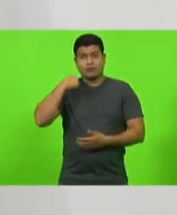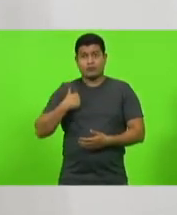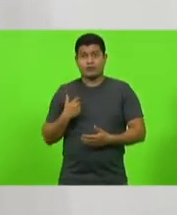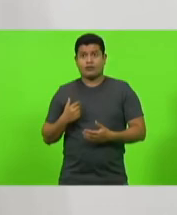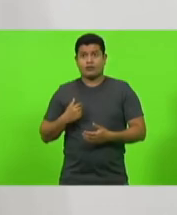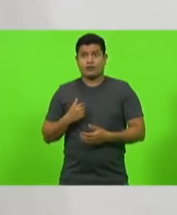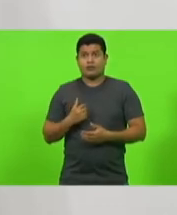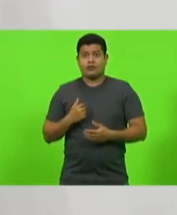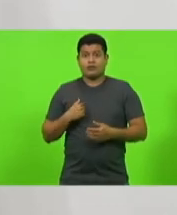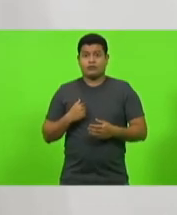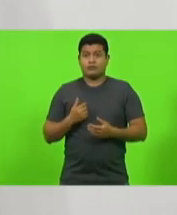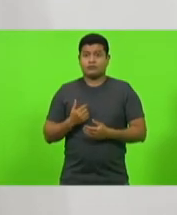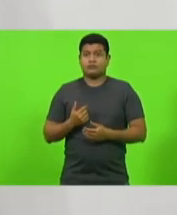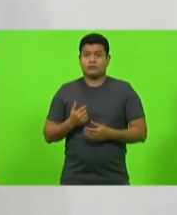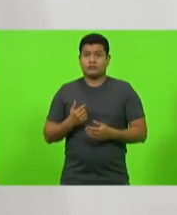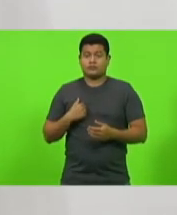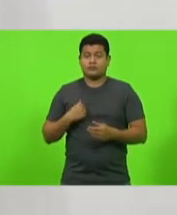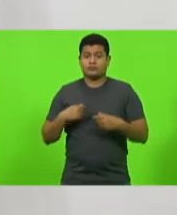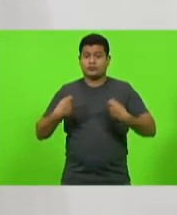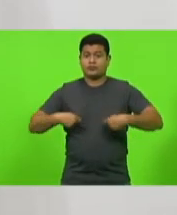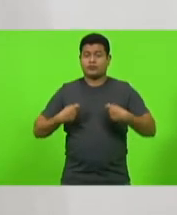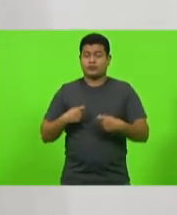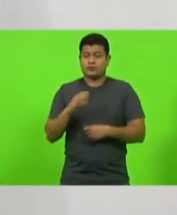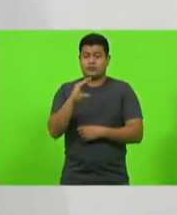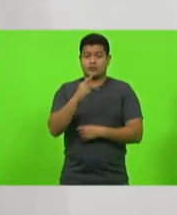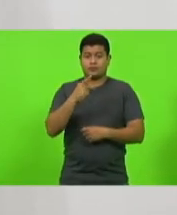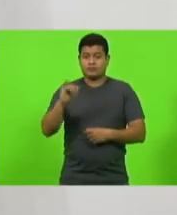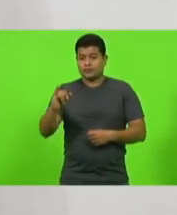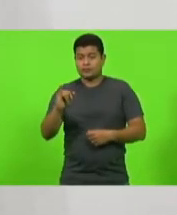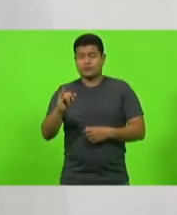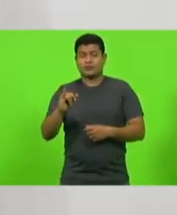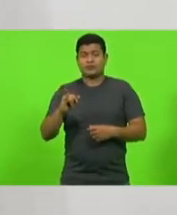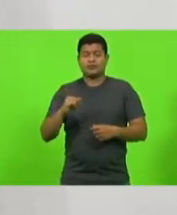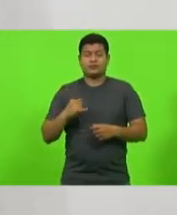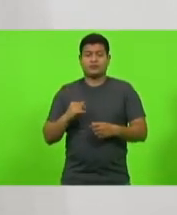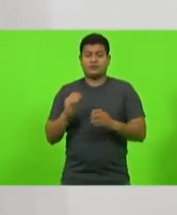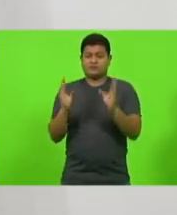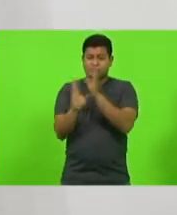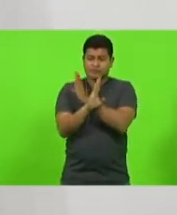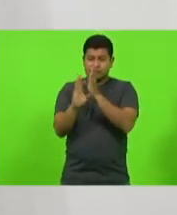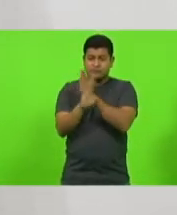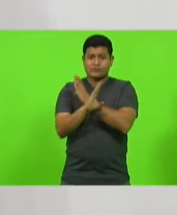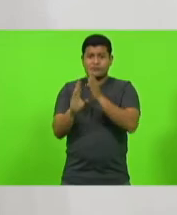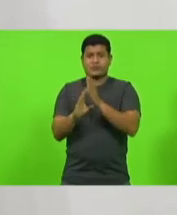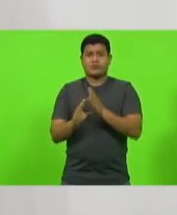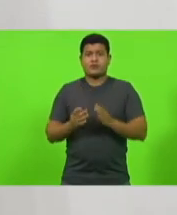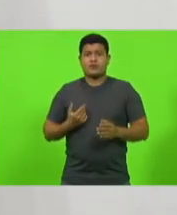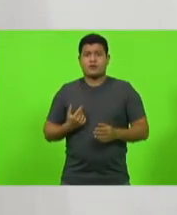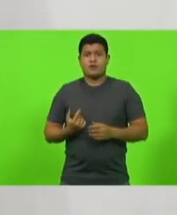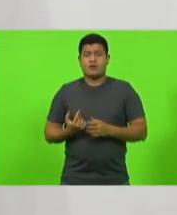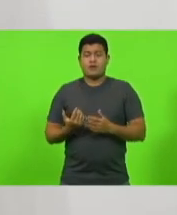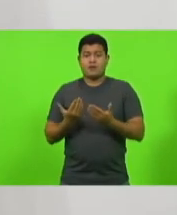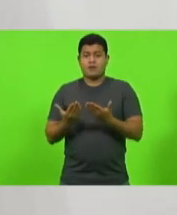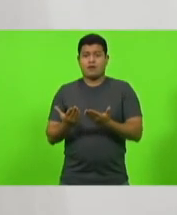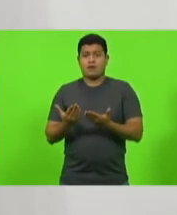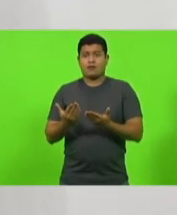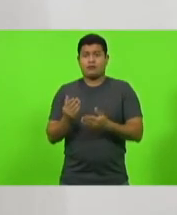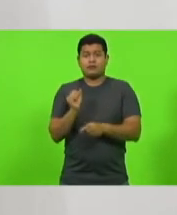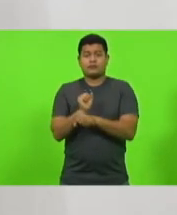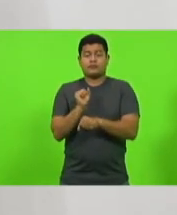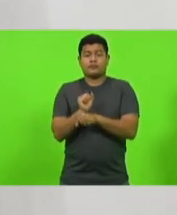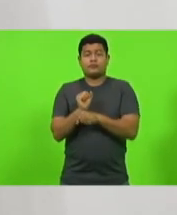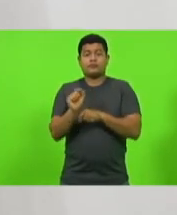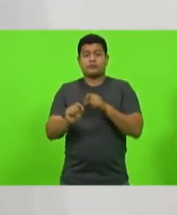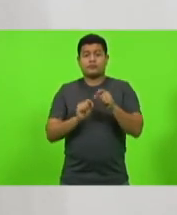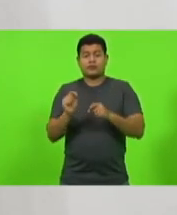aqui, ensejou uma CPI, um pedido de impeachment aqui e tudo mais. O mínimo que se esperava de uma secretaria